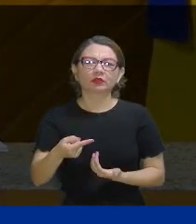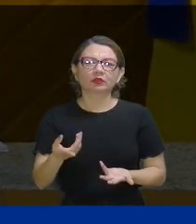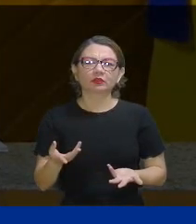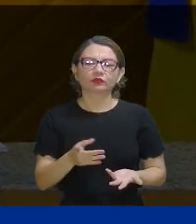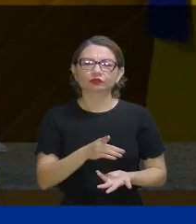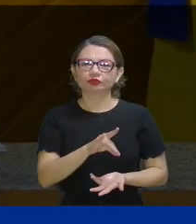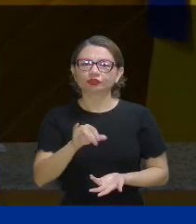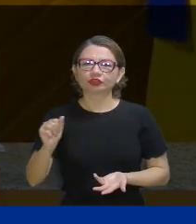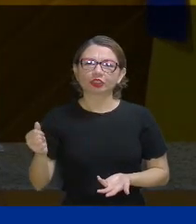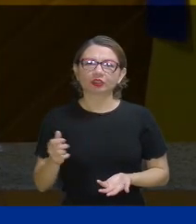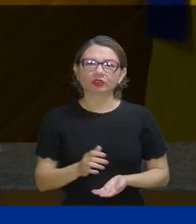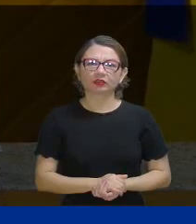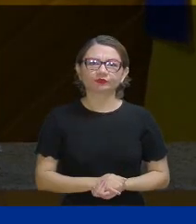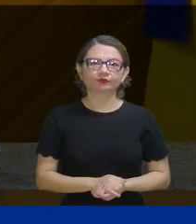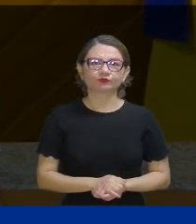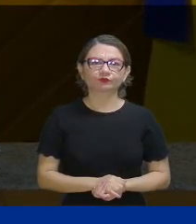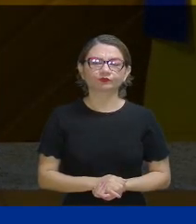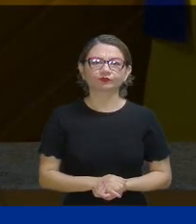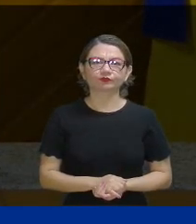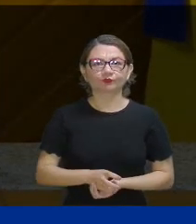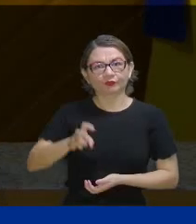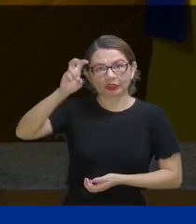semana...